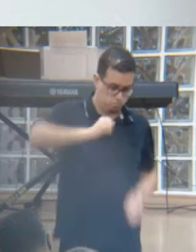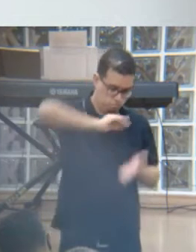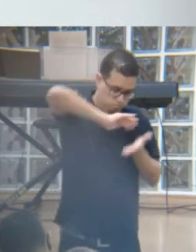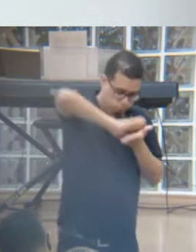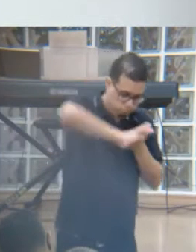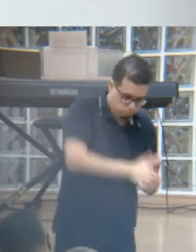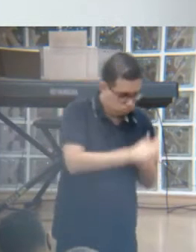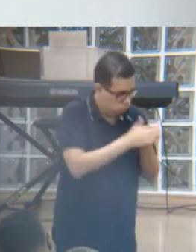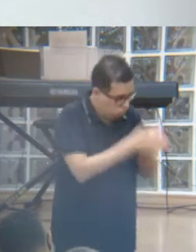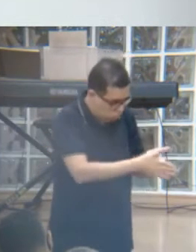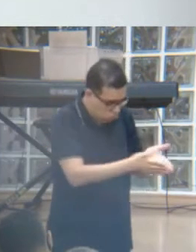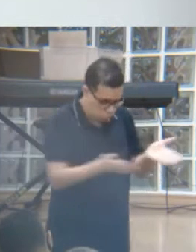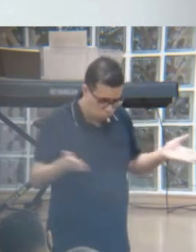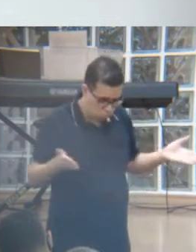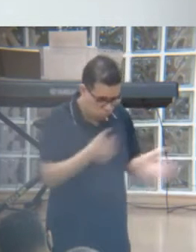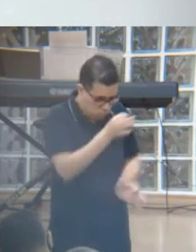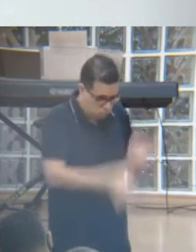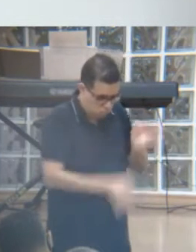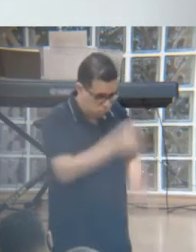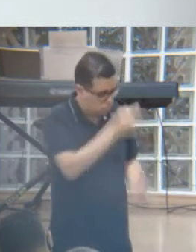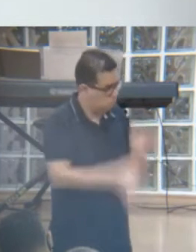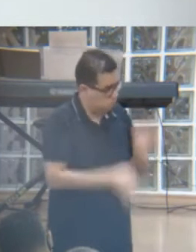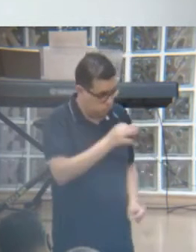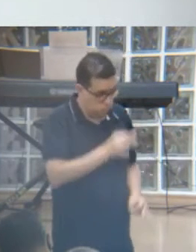isto cabalmente, em breve.